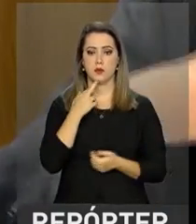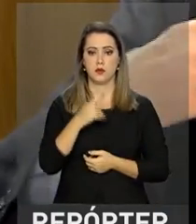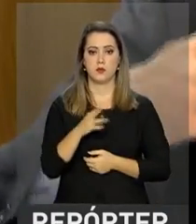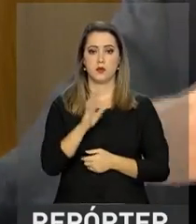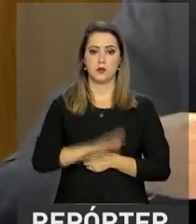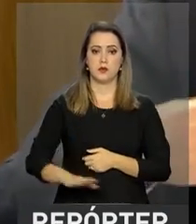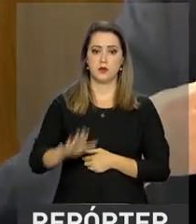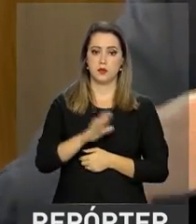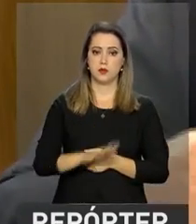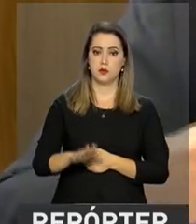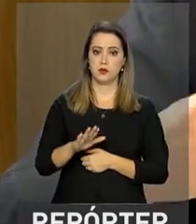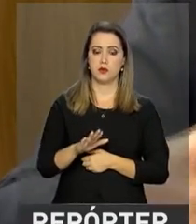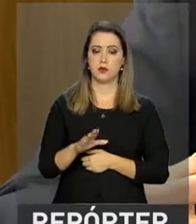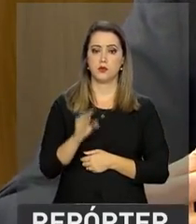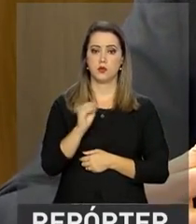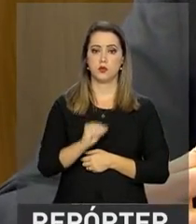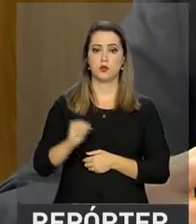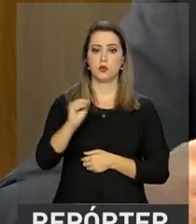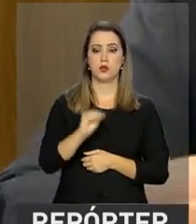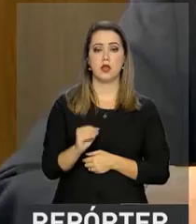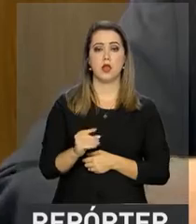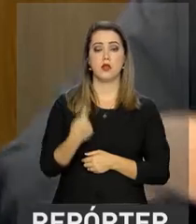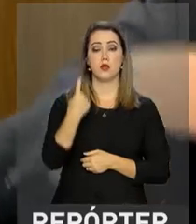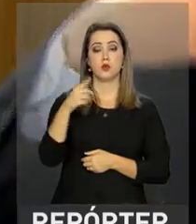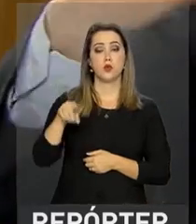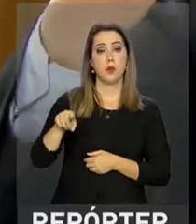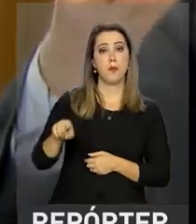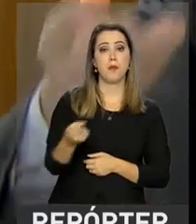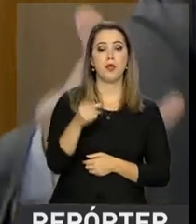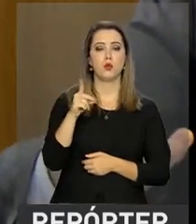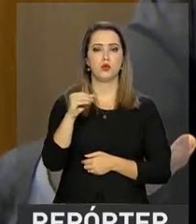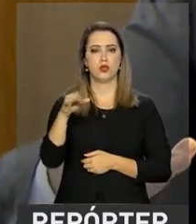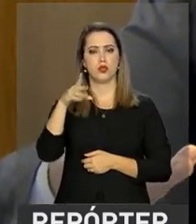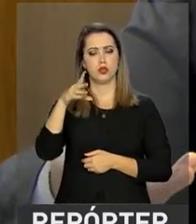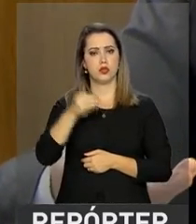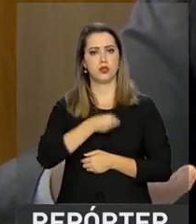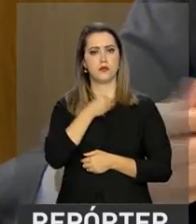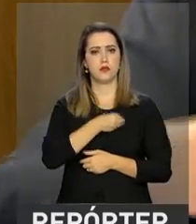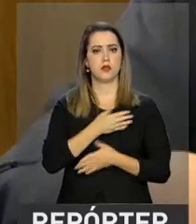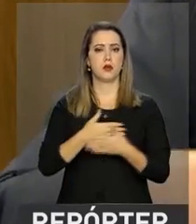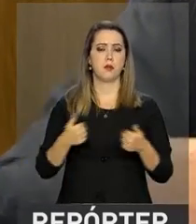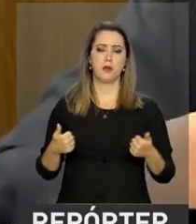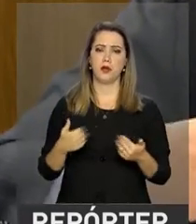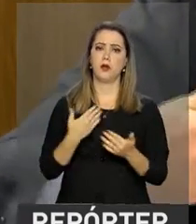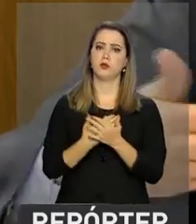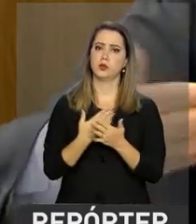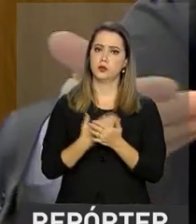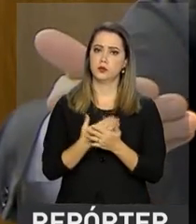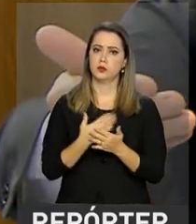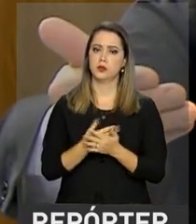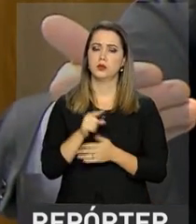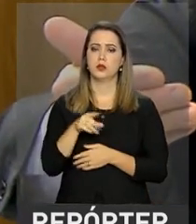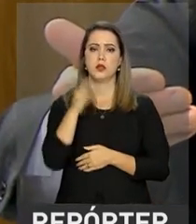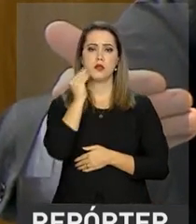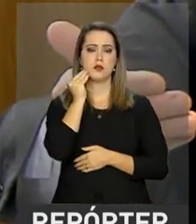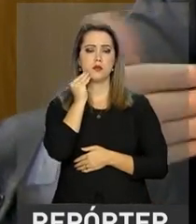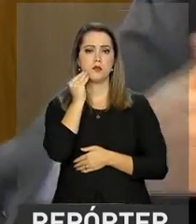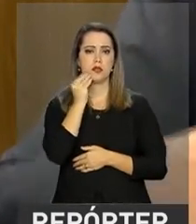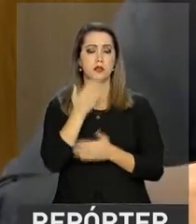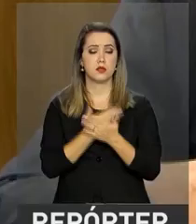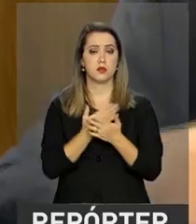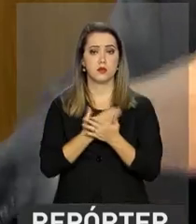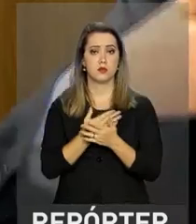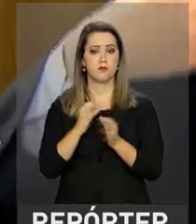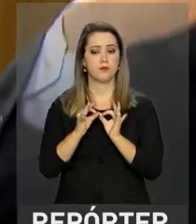criança vai quando os cuidados nos primeiros mil dias de vida vai dar essa criança desempenho escolar muito melhor essa é a experiência dos estudos